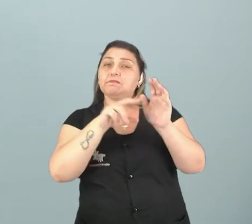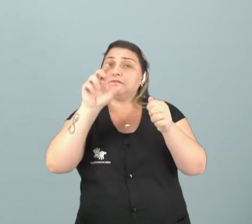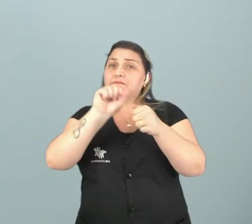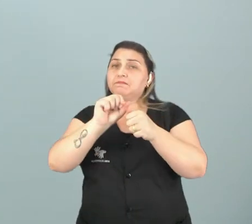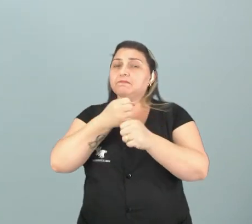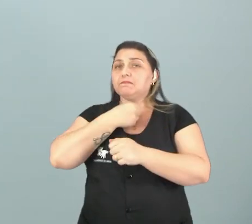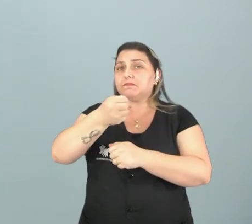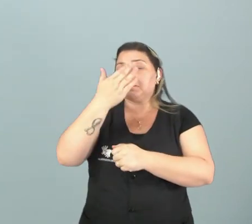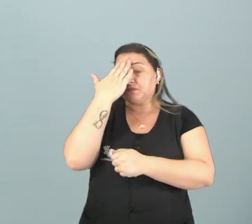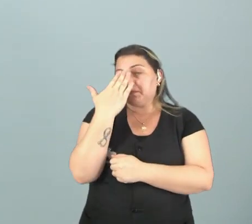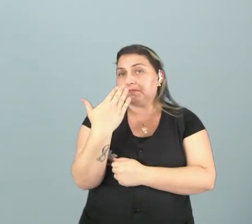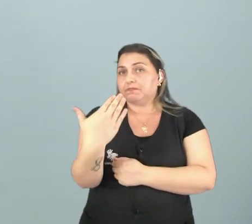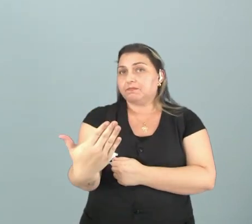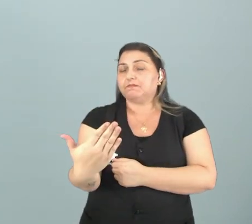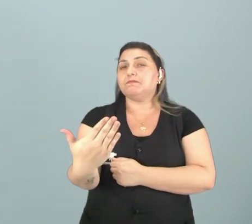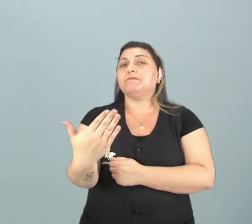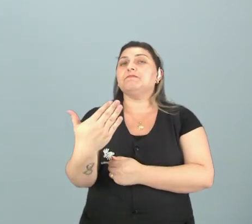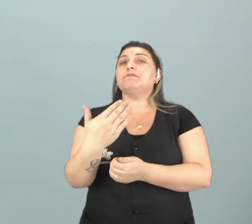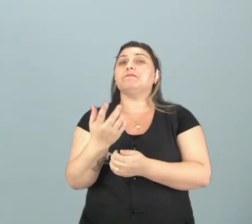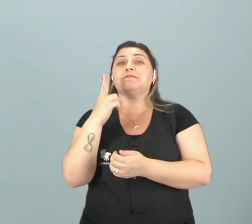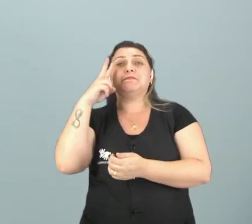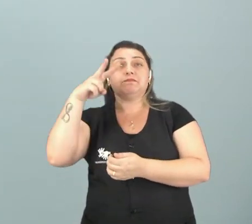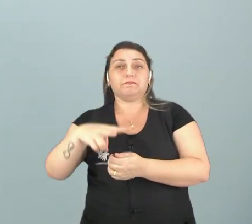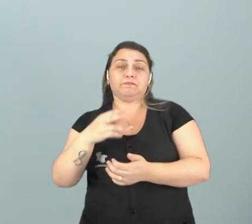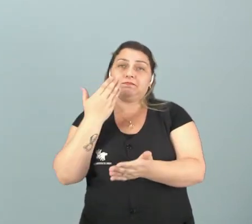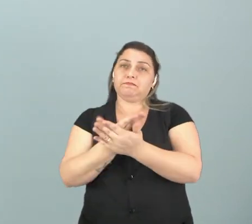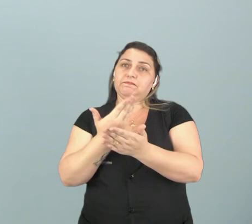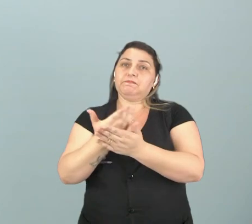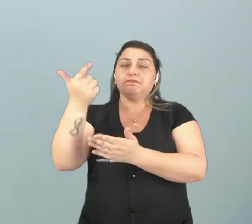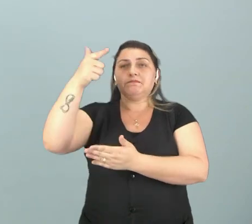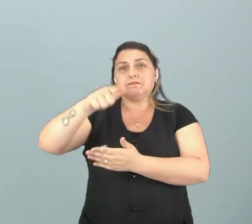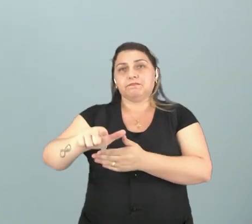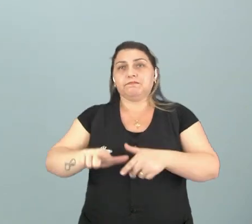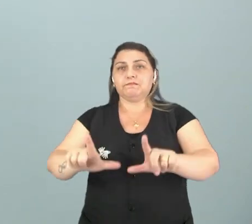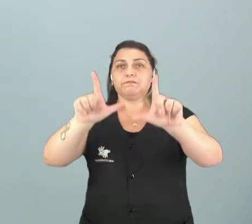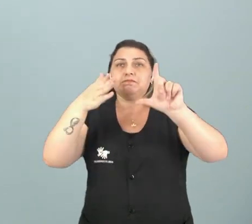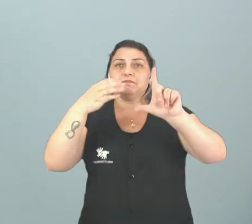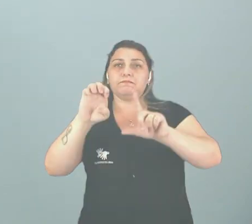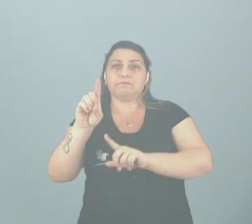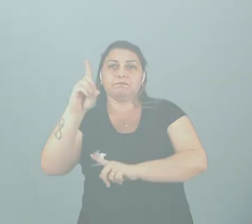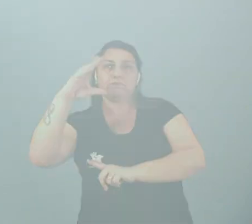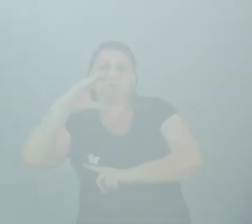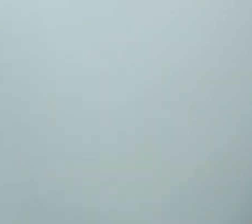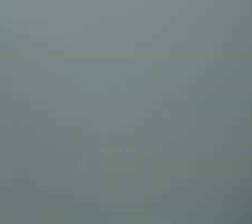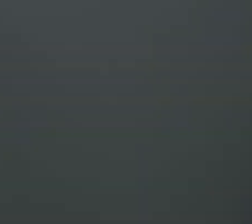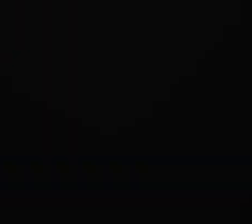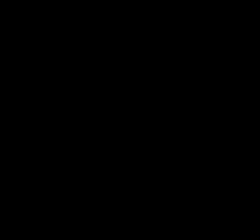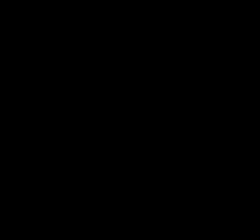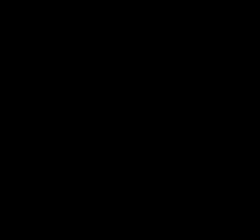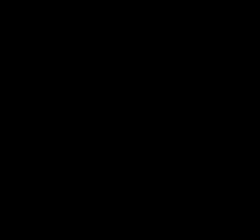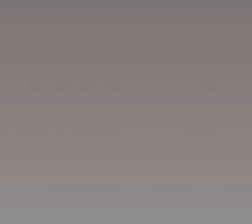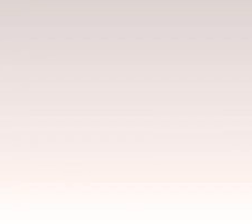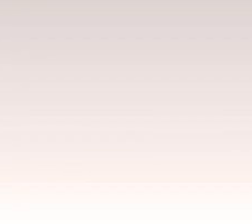reportagem. Obrigada, e para rever essa aula novamente, acesse o portal Eduque Acre.